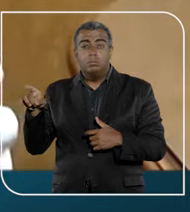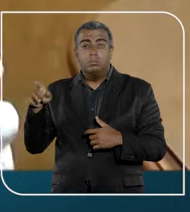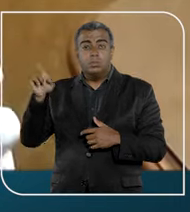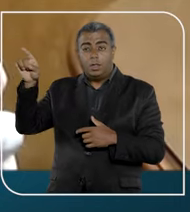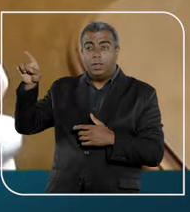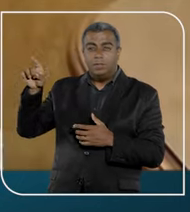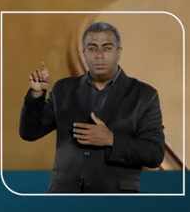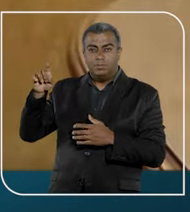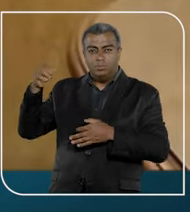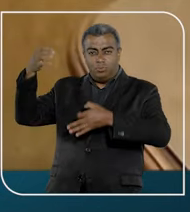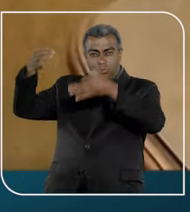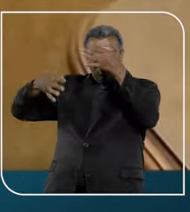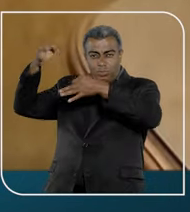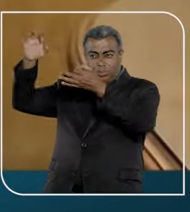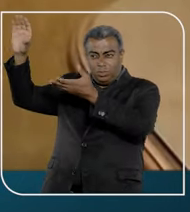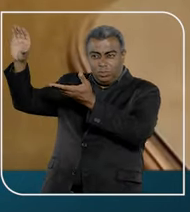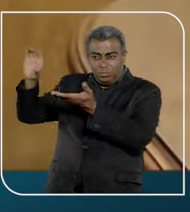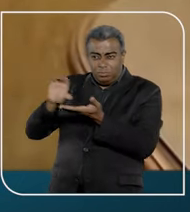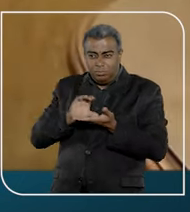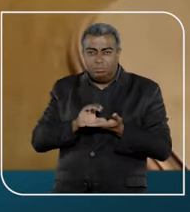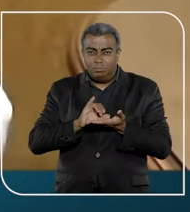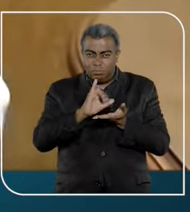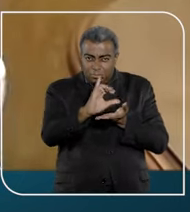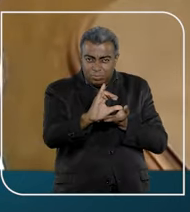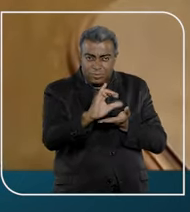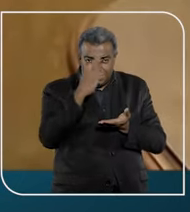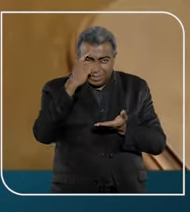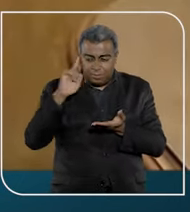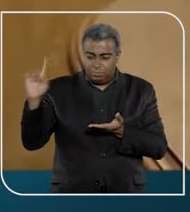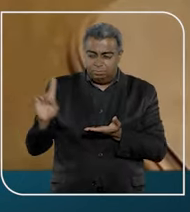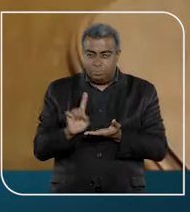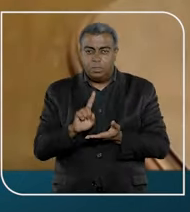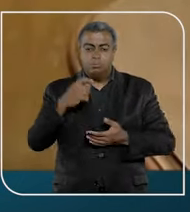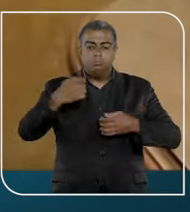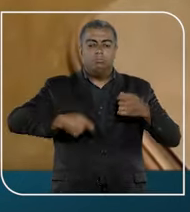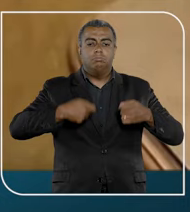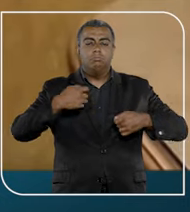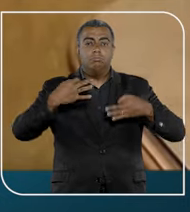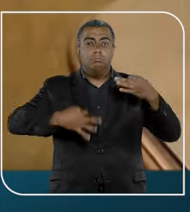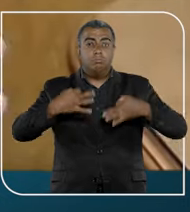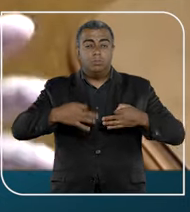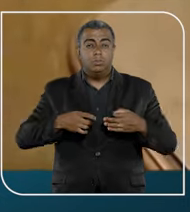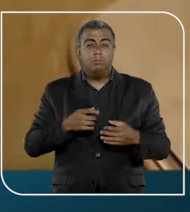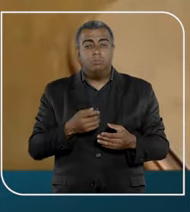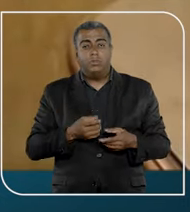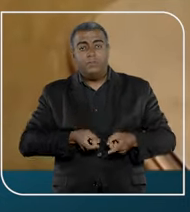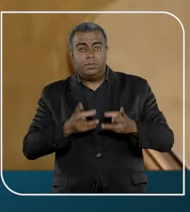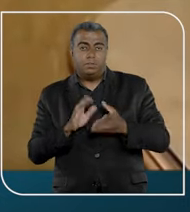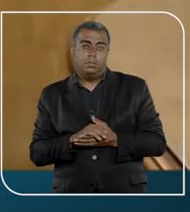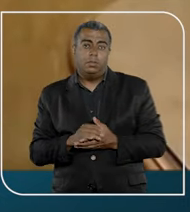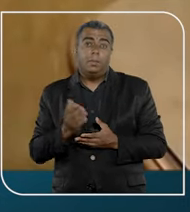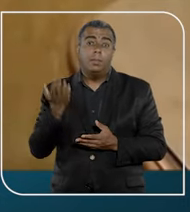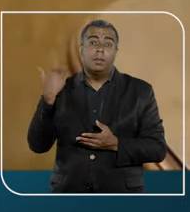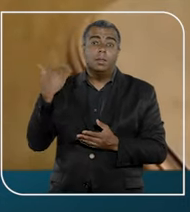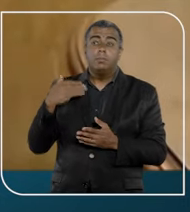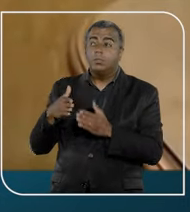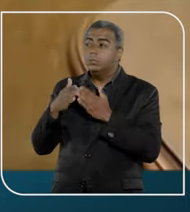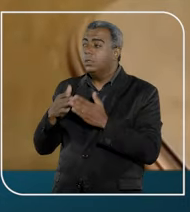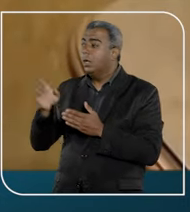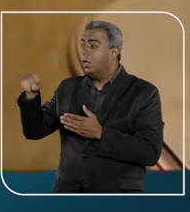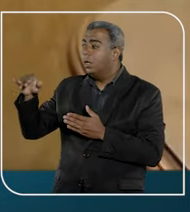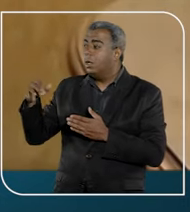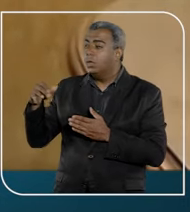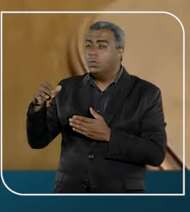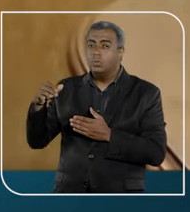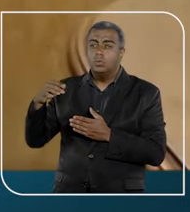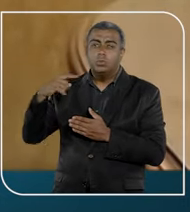de justiça. Eventualmente, né, a gente pedia para o juiz para fazer diferente, para